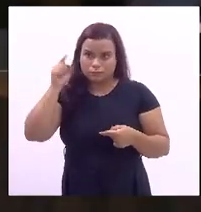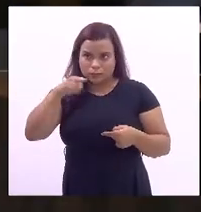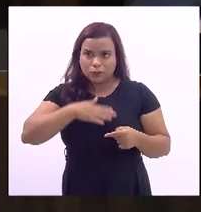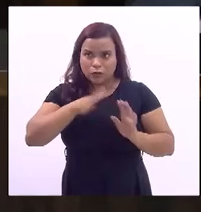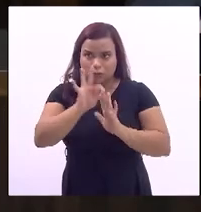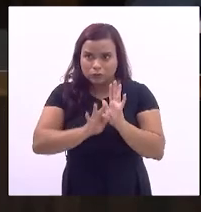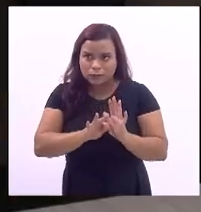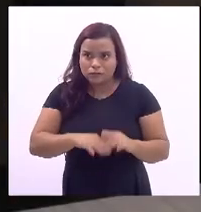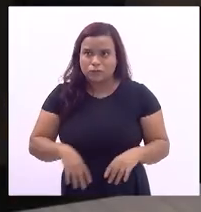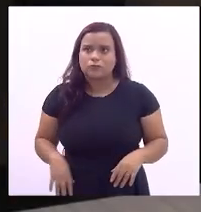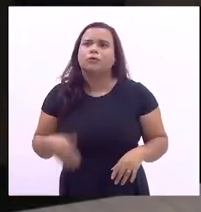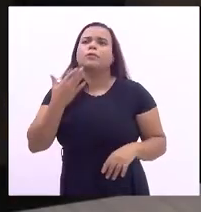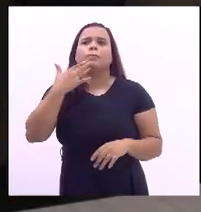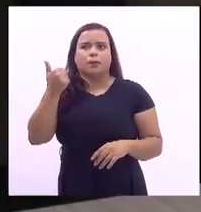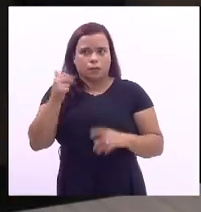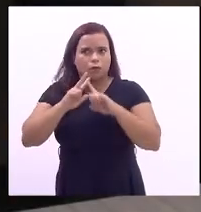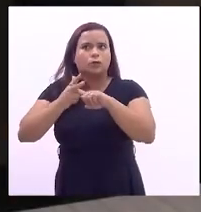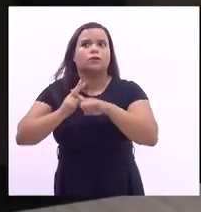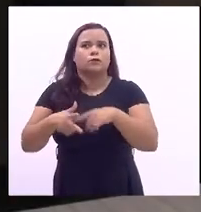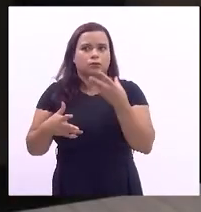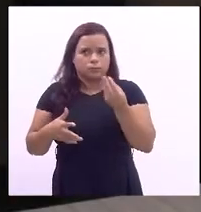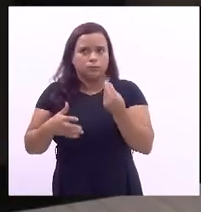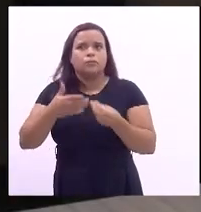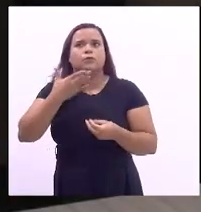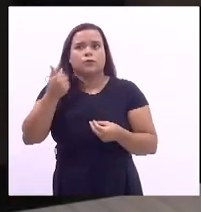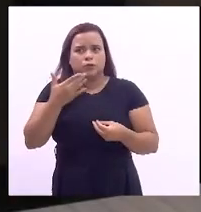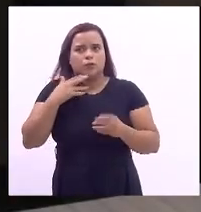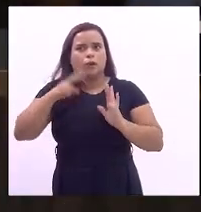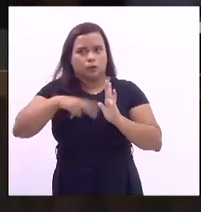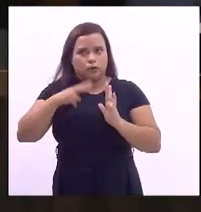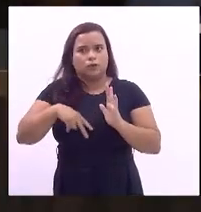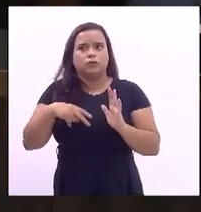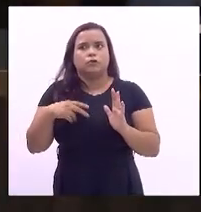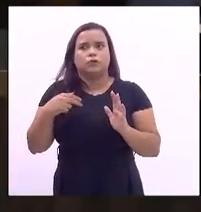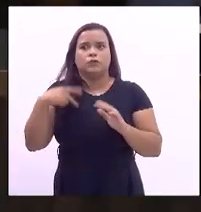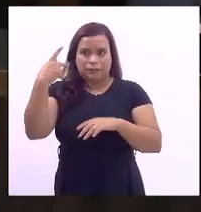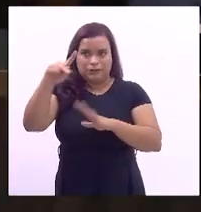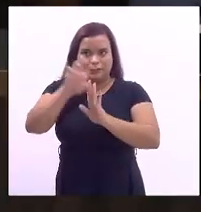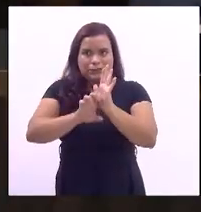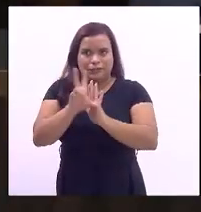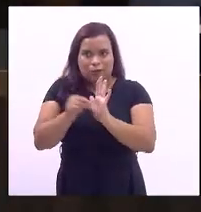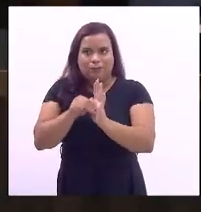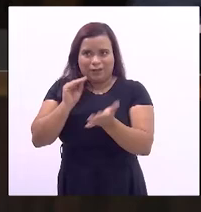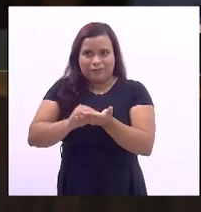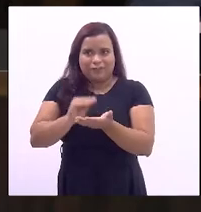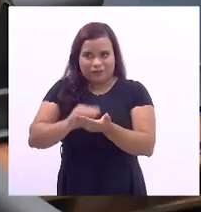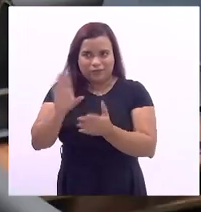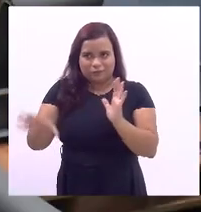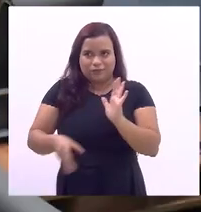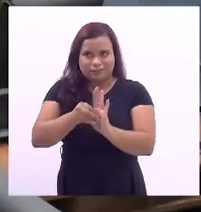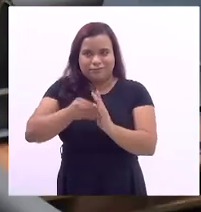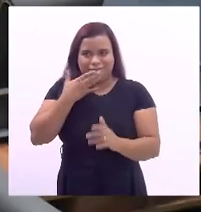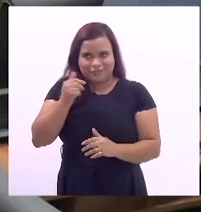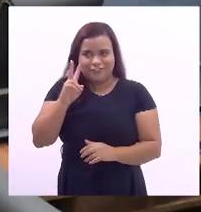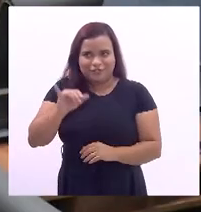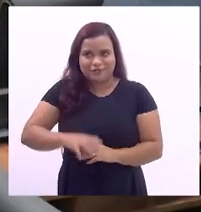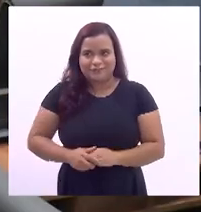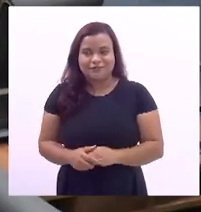nessa gostou do texto tá melhorou muito melhorou muito só em menos de vossa excelência para ficar melhor